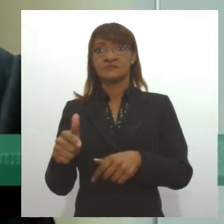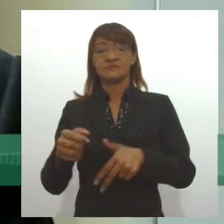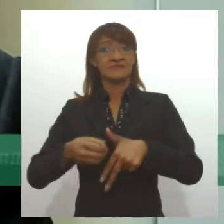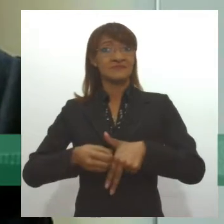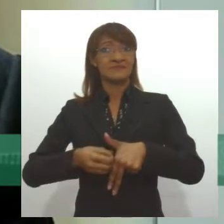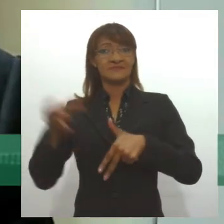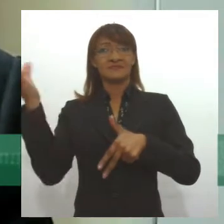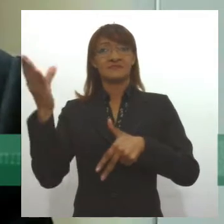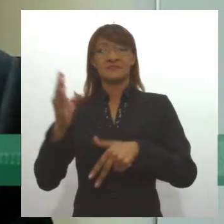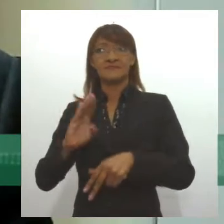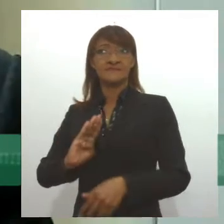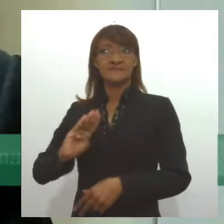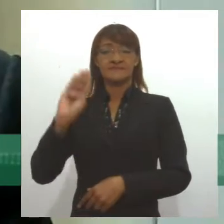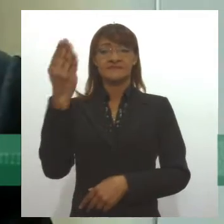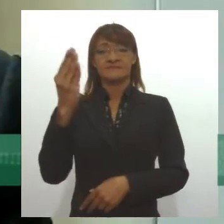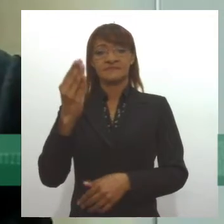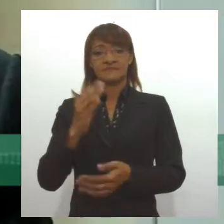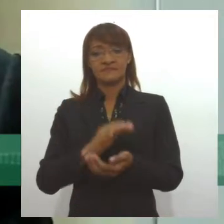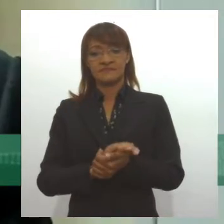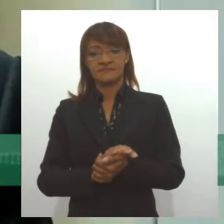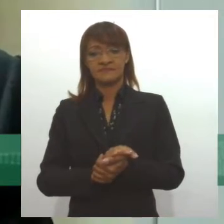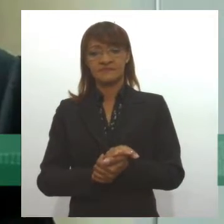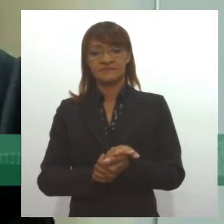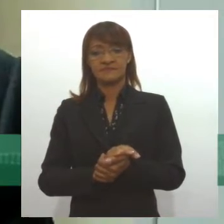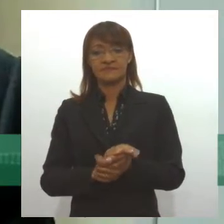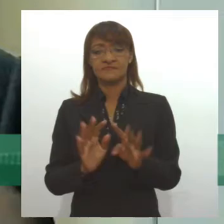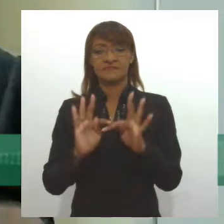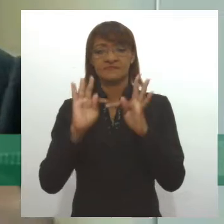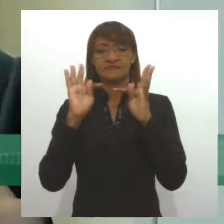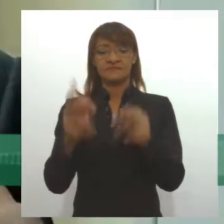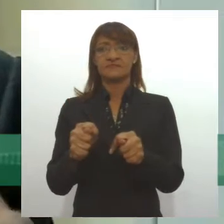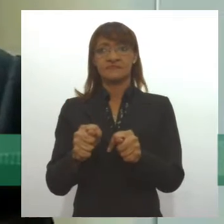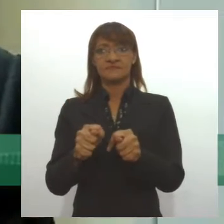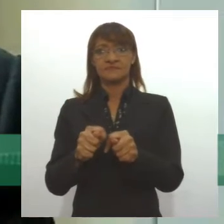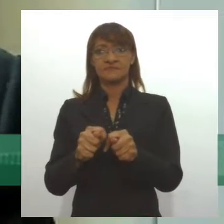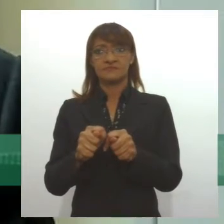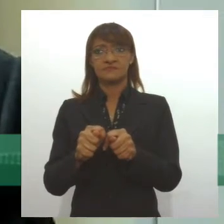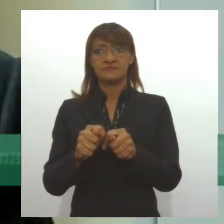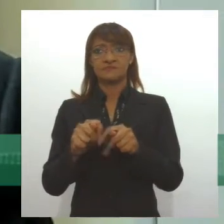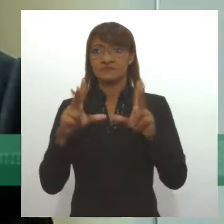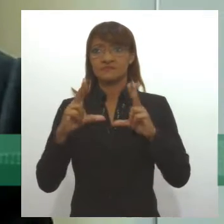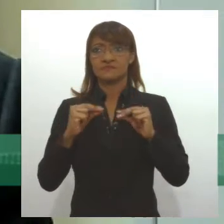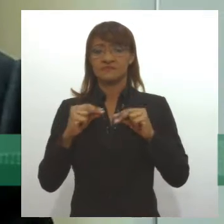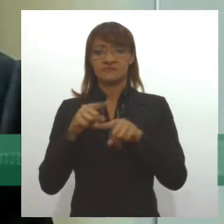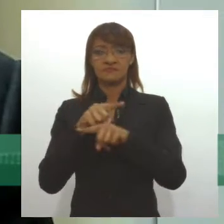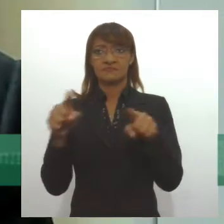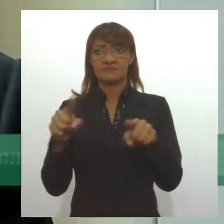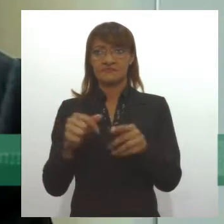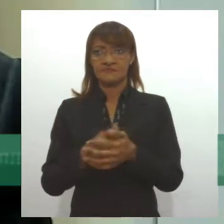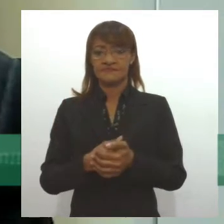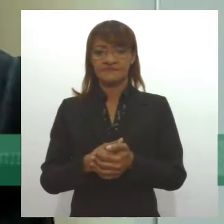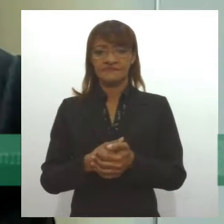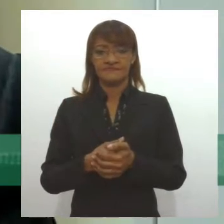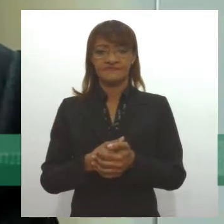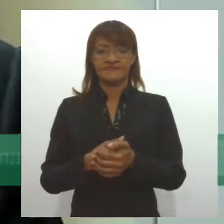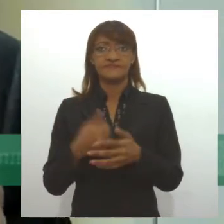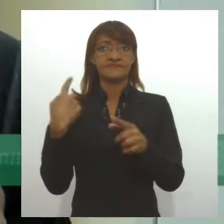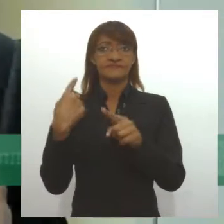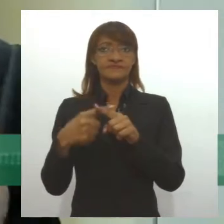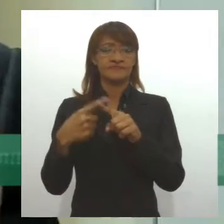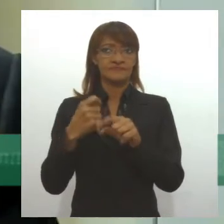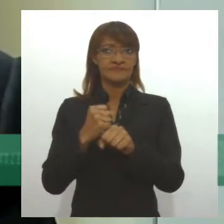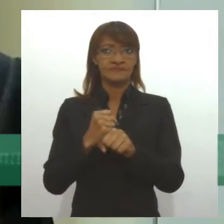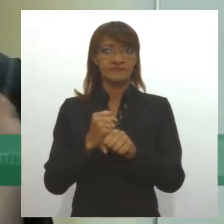para atender a poucos privilegiados. Poucos privilegiados. Até porque, Clécia, no serviço público,